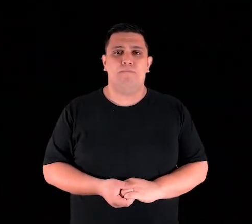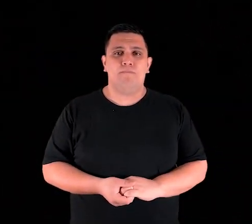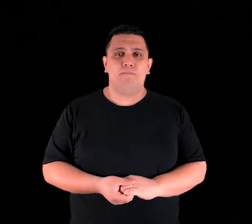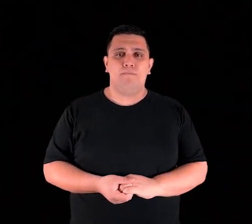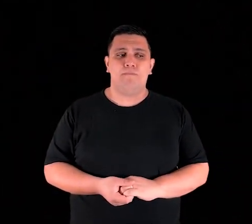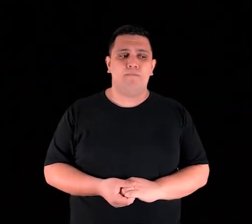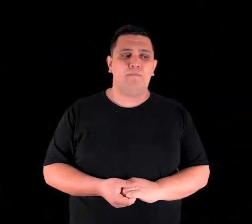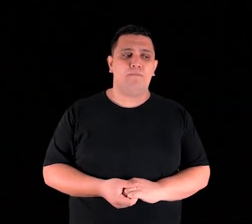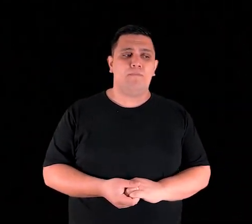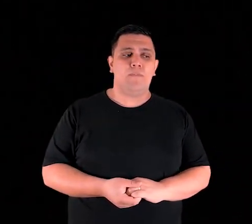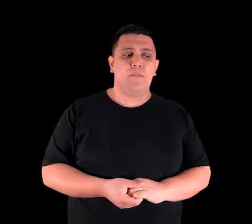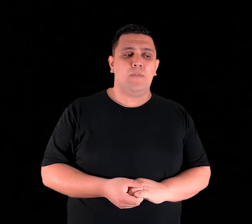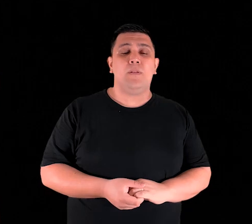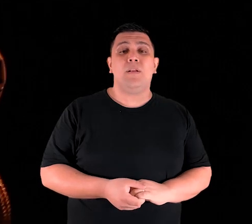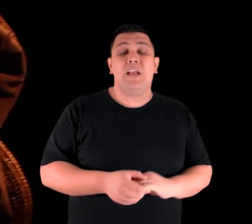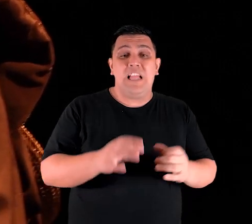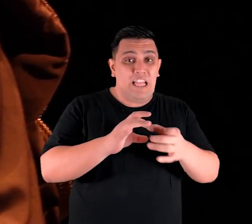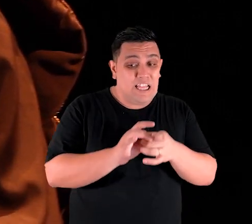Esta liberdade